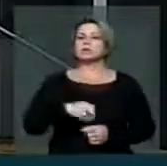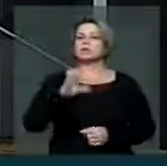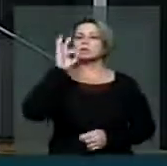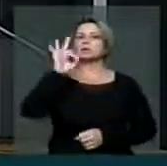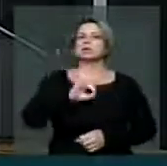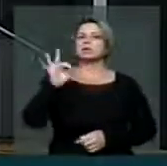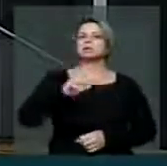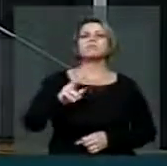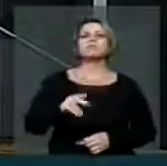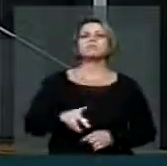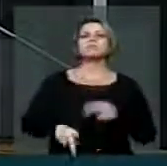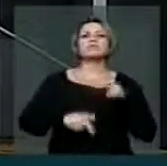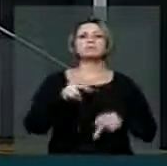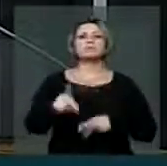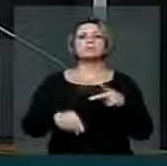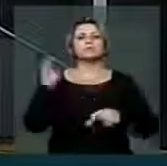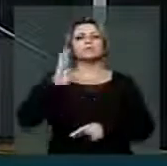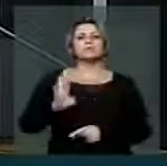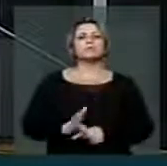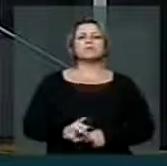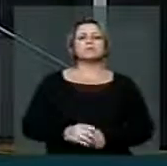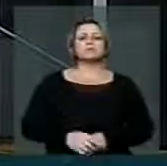55% da população brasileira,